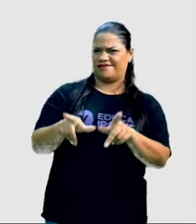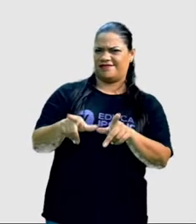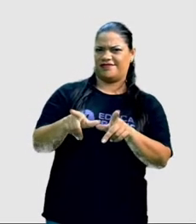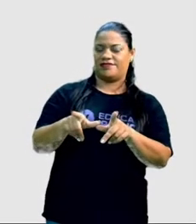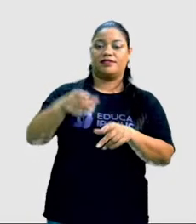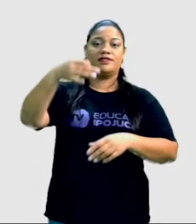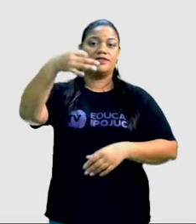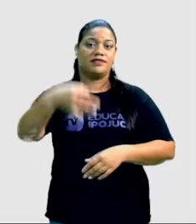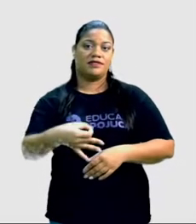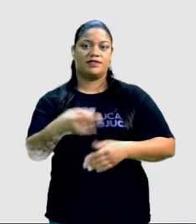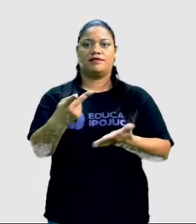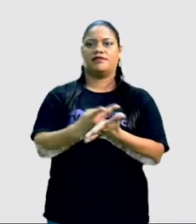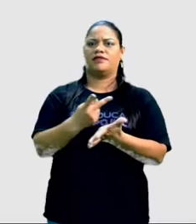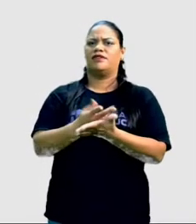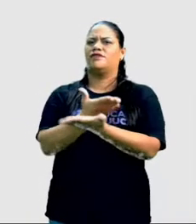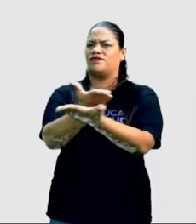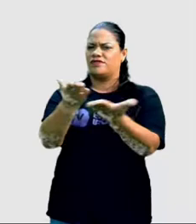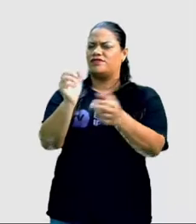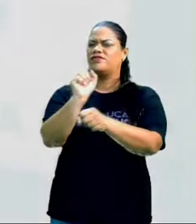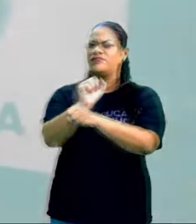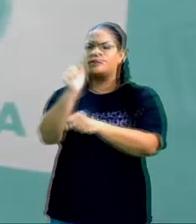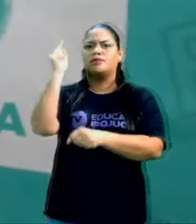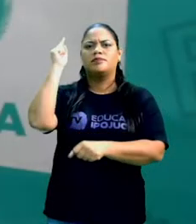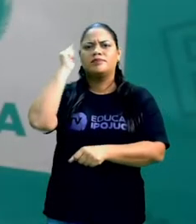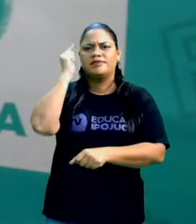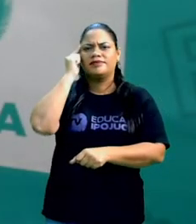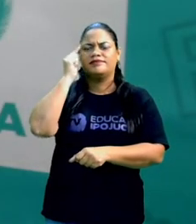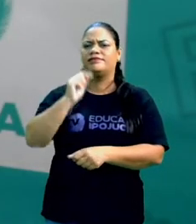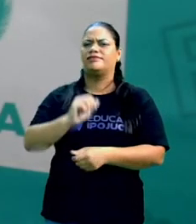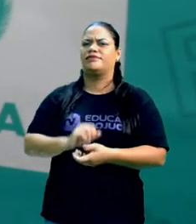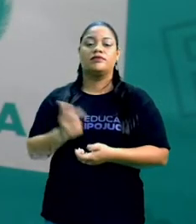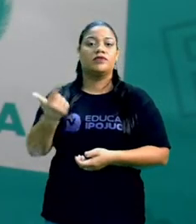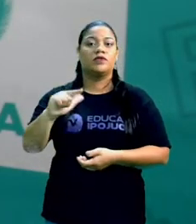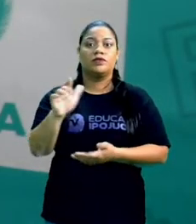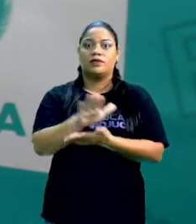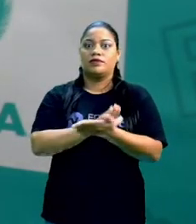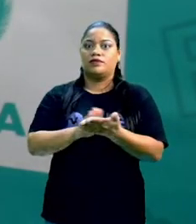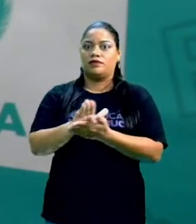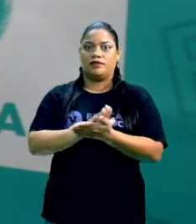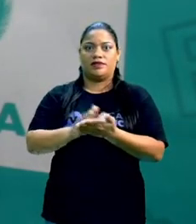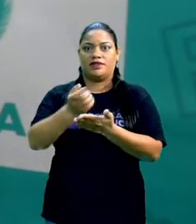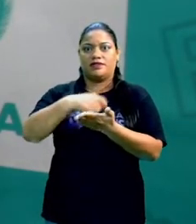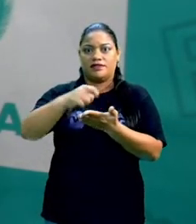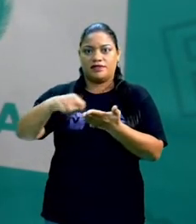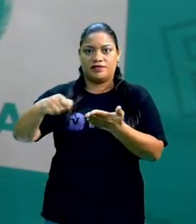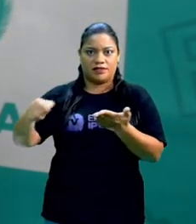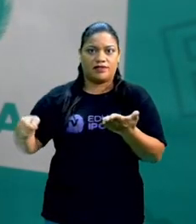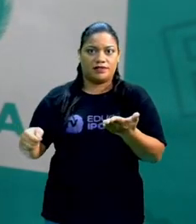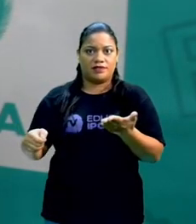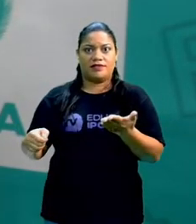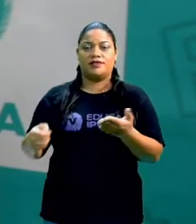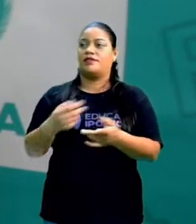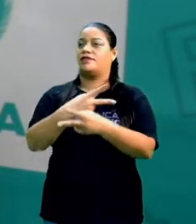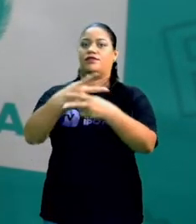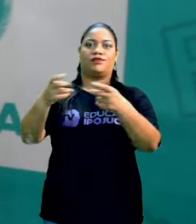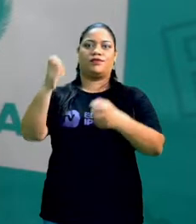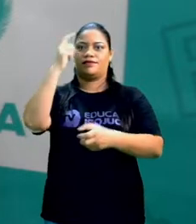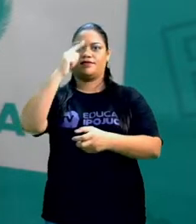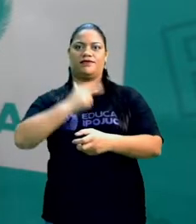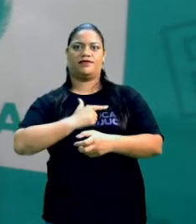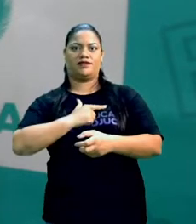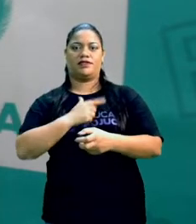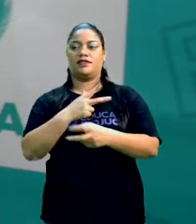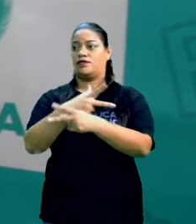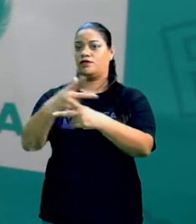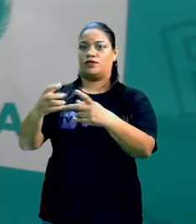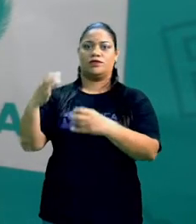que é correto. Gente, vocês já pararam para pensar? Não existe nada escrito em algum lugar. Ah, tal coisa é feia,